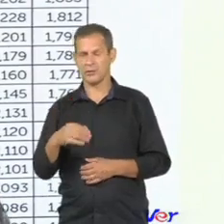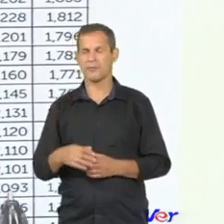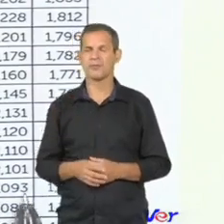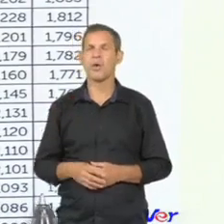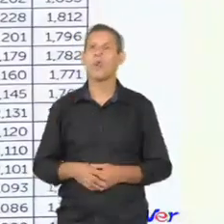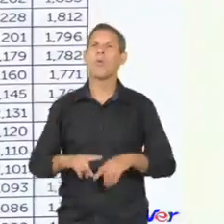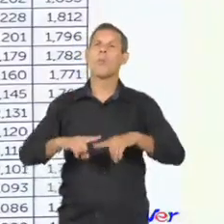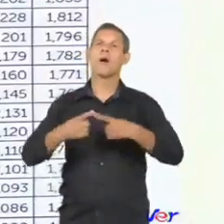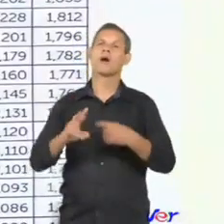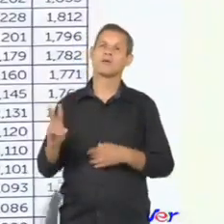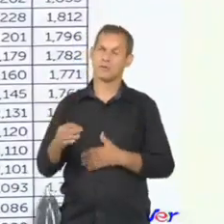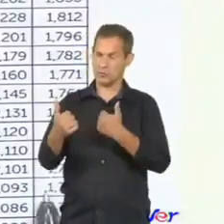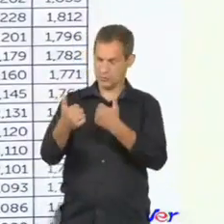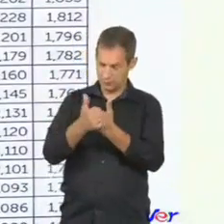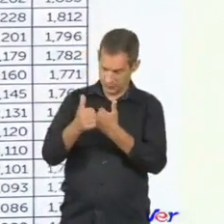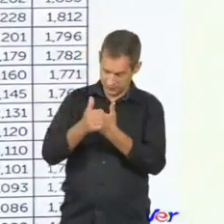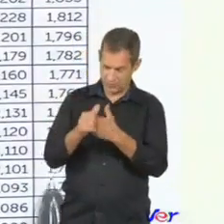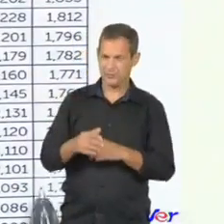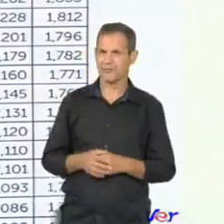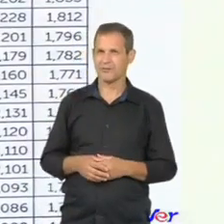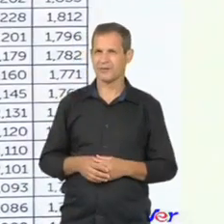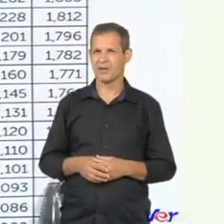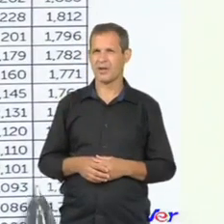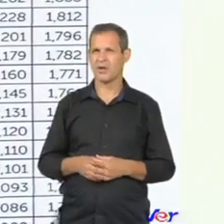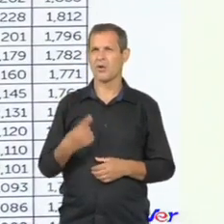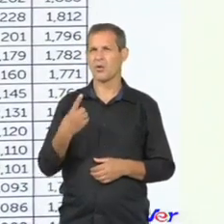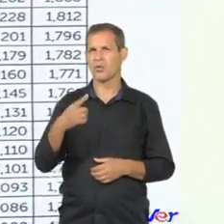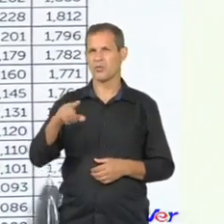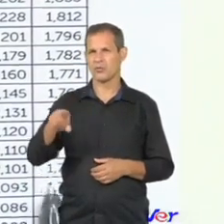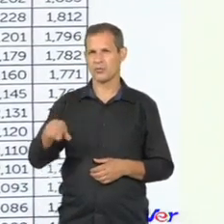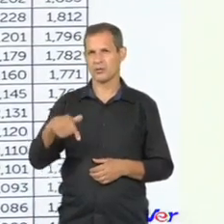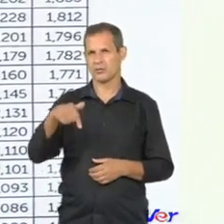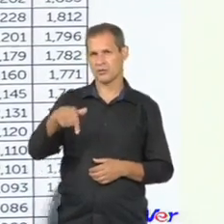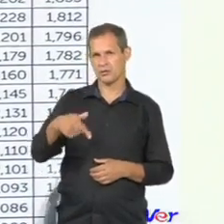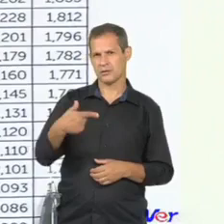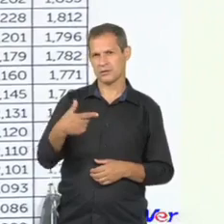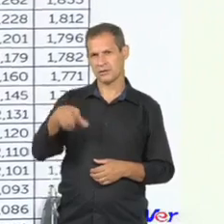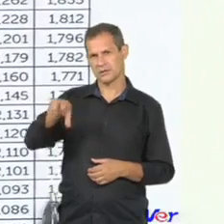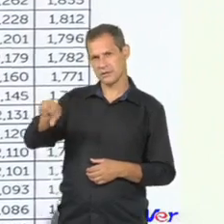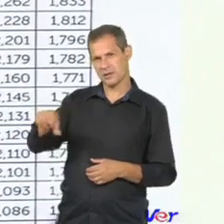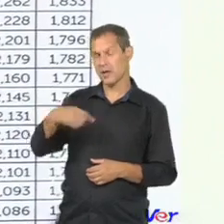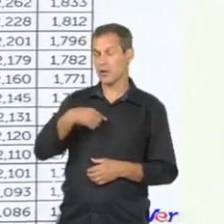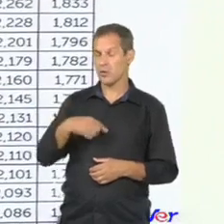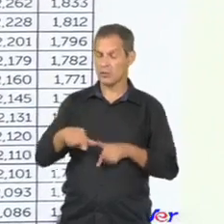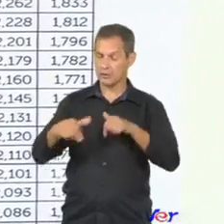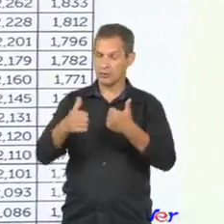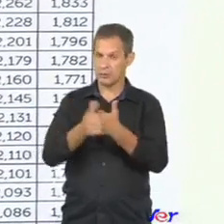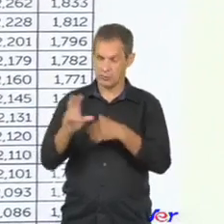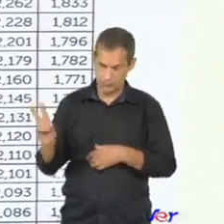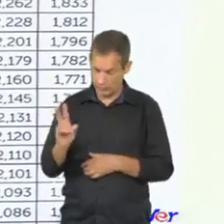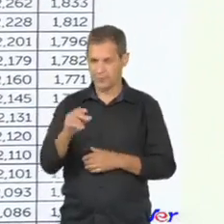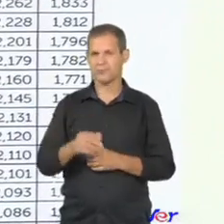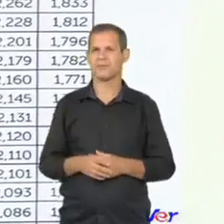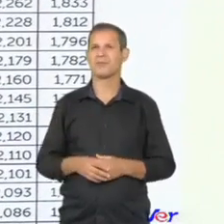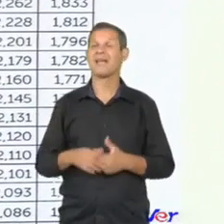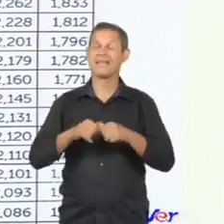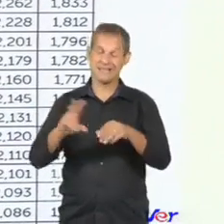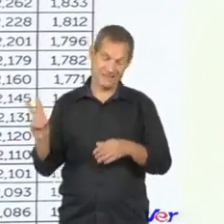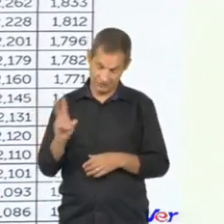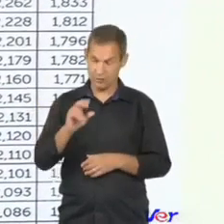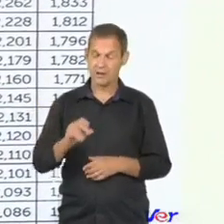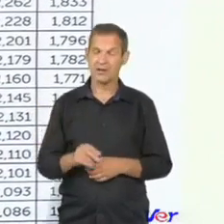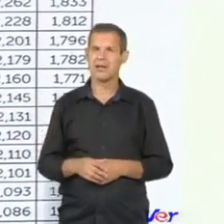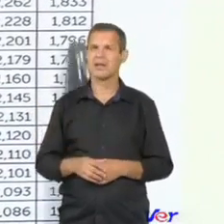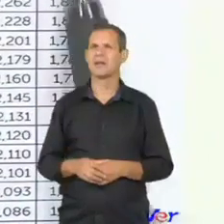o valor mais próximo seria 1,729. Então, eu trabalho por aproximação dos valores. E esse valor aqui